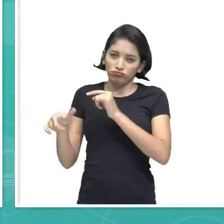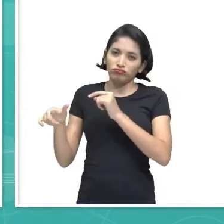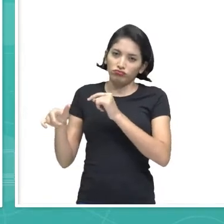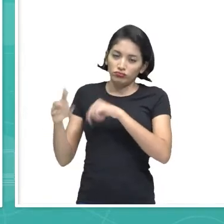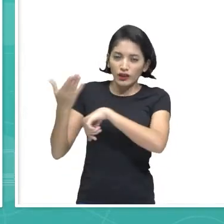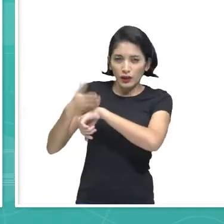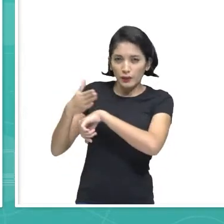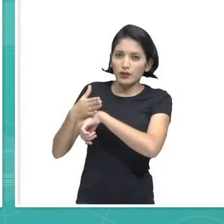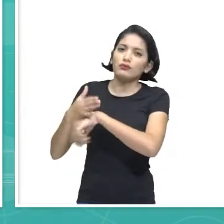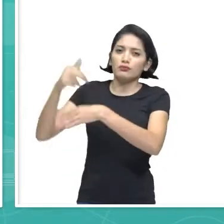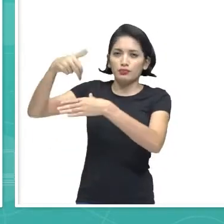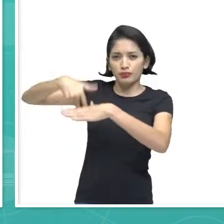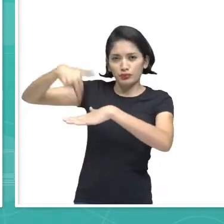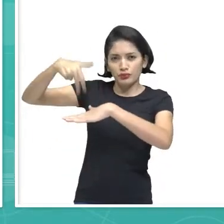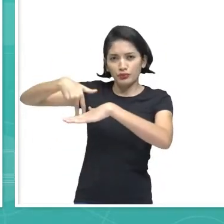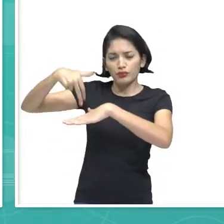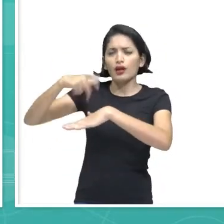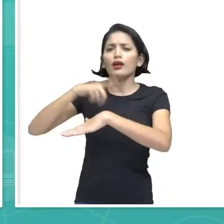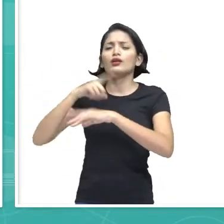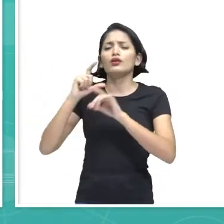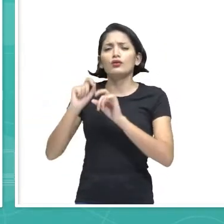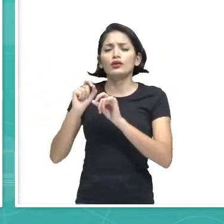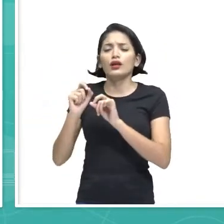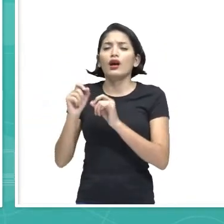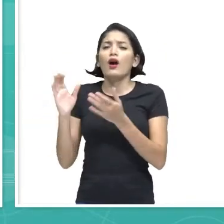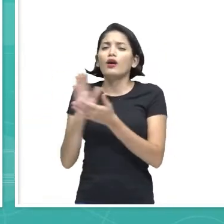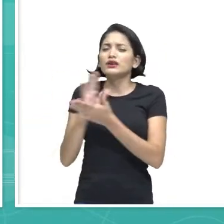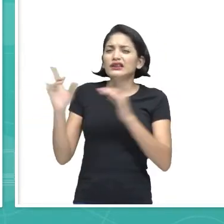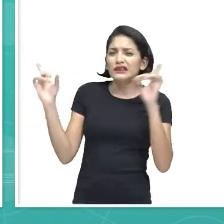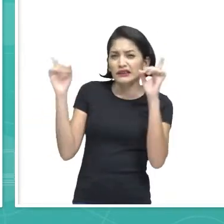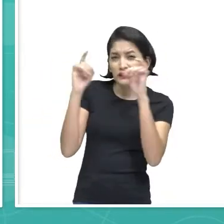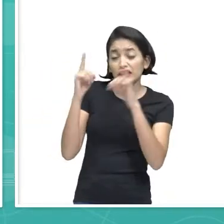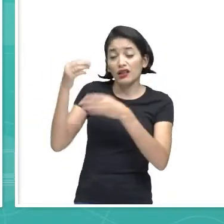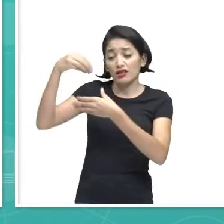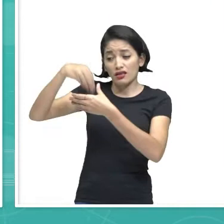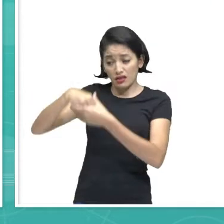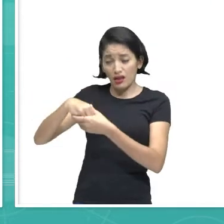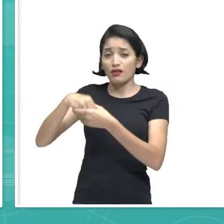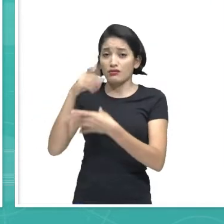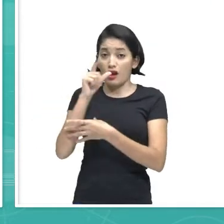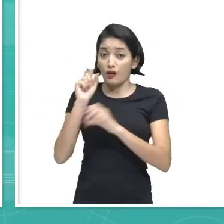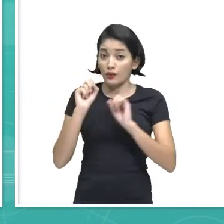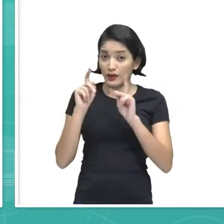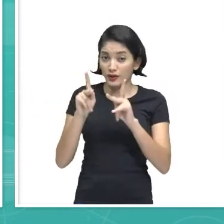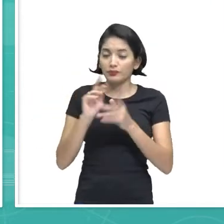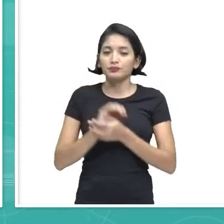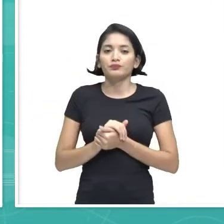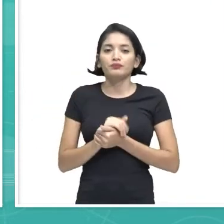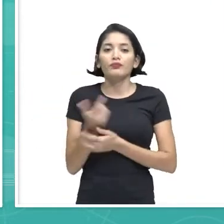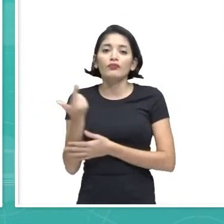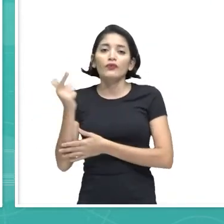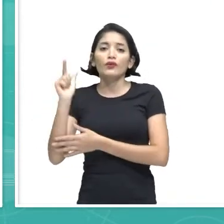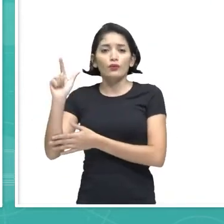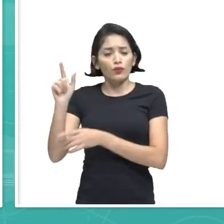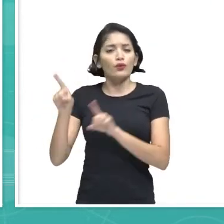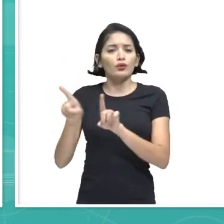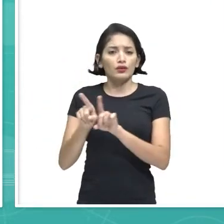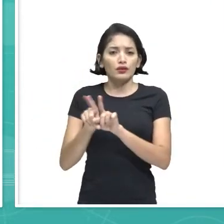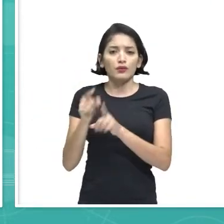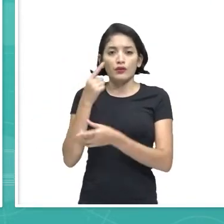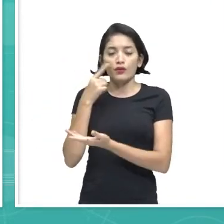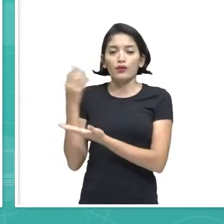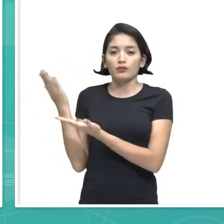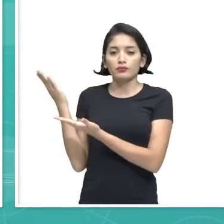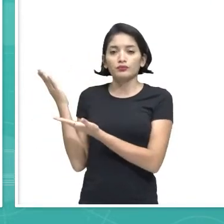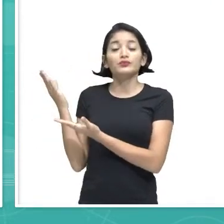pratica hidroginástica, ela tenha aí uma dificuldadezinha dentro da água, certo? Prosseguindo, mais uma vez, nós temos aí